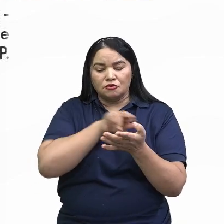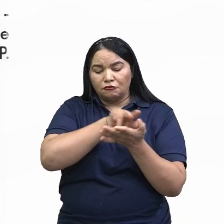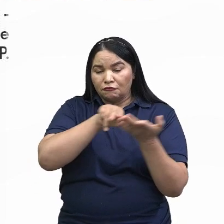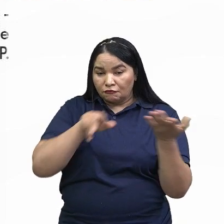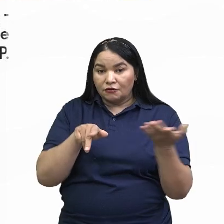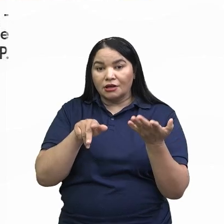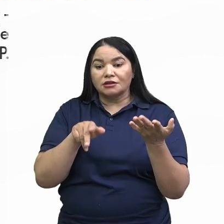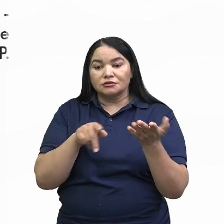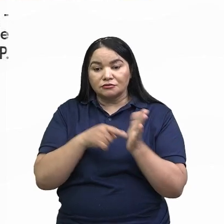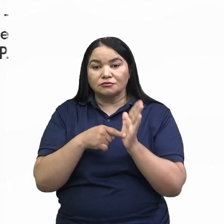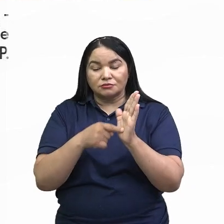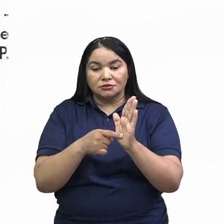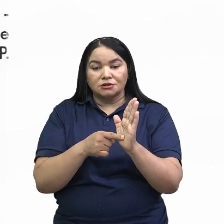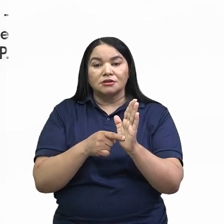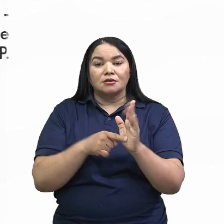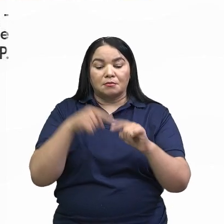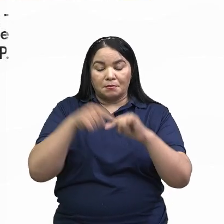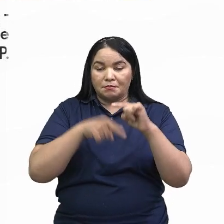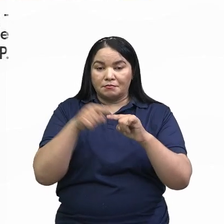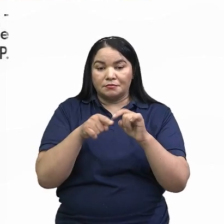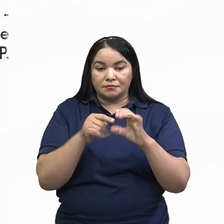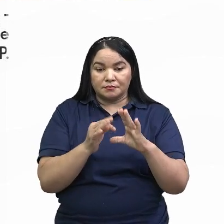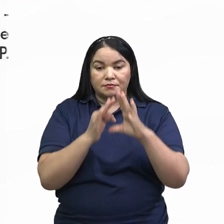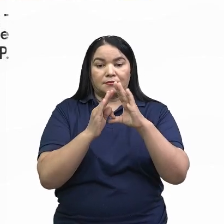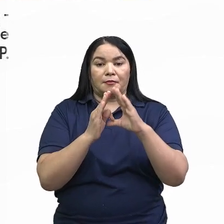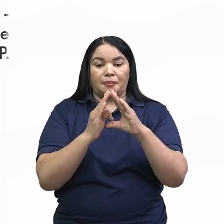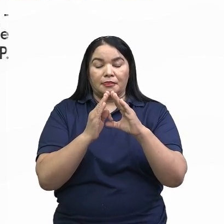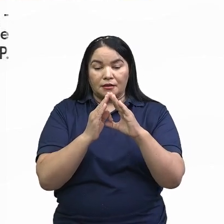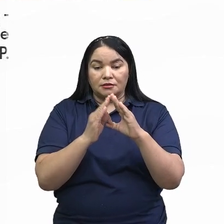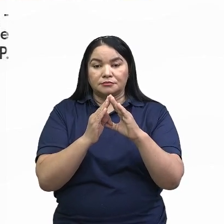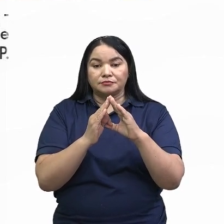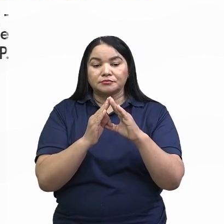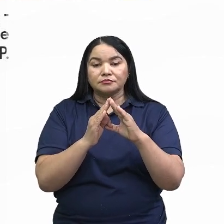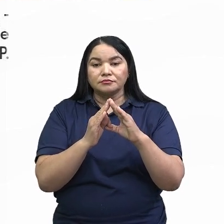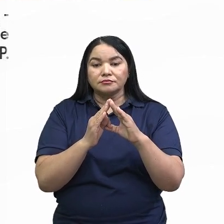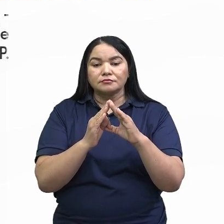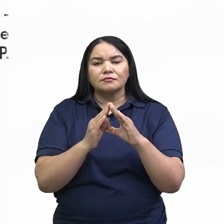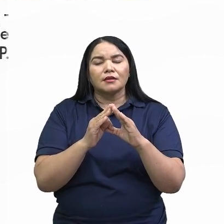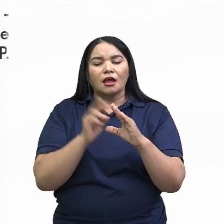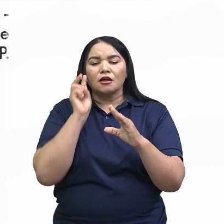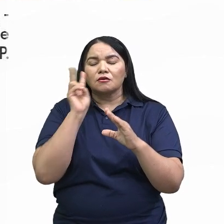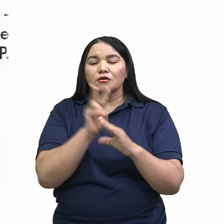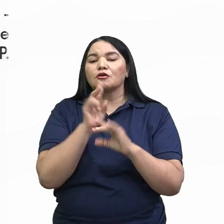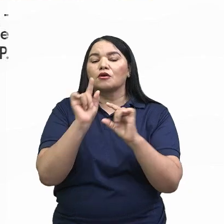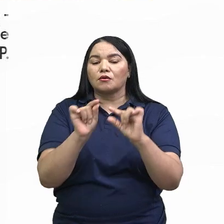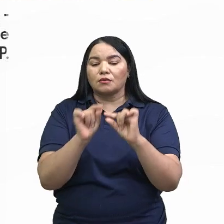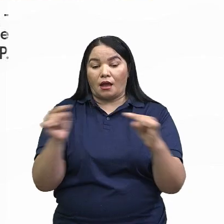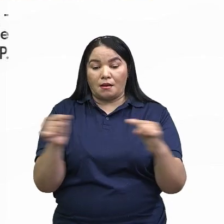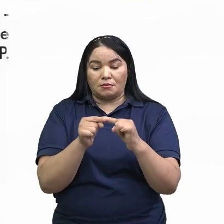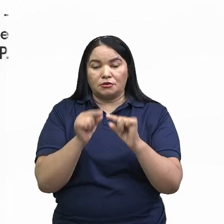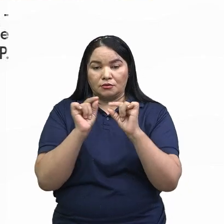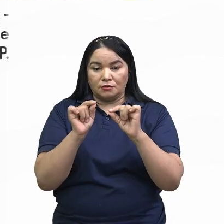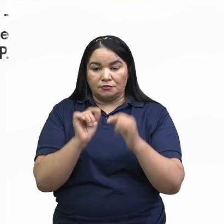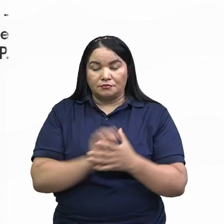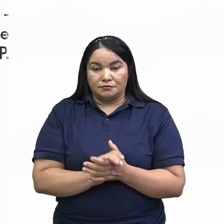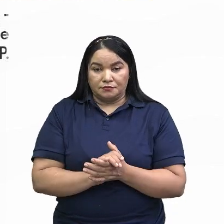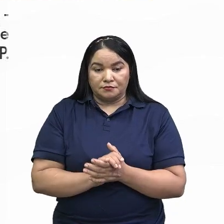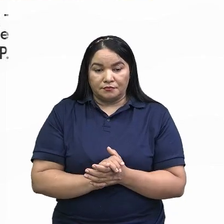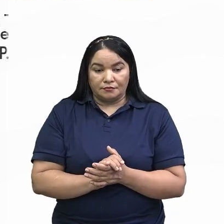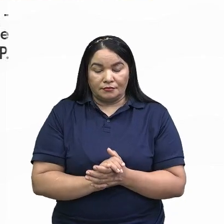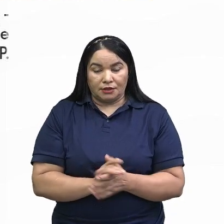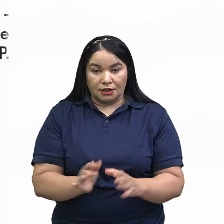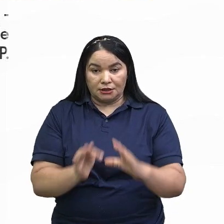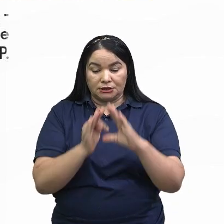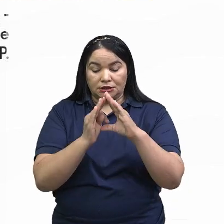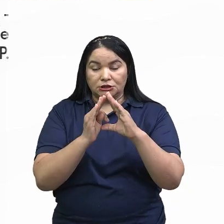um exemplo, né, de transgênicos. E aí vamos observar o que isso quer dizer. Os transgênicos, eles não